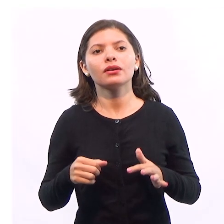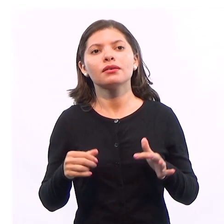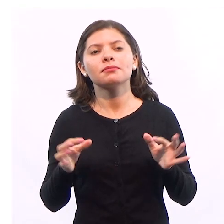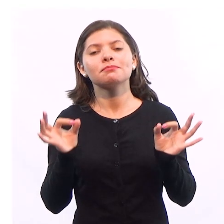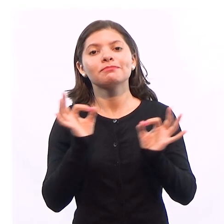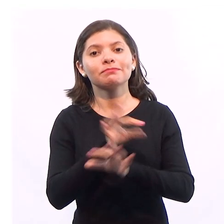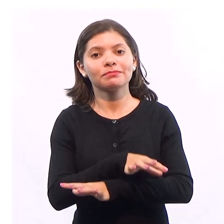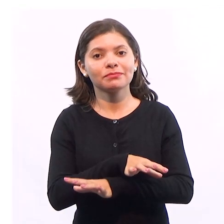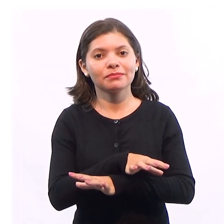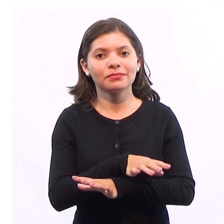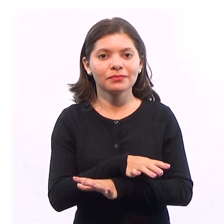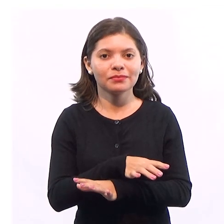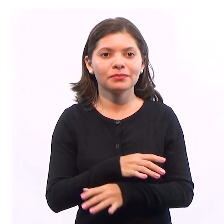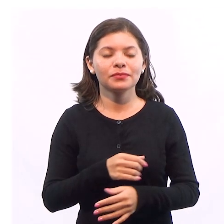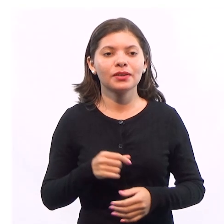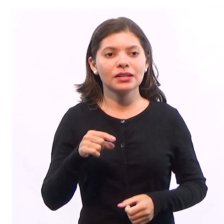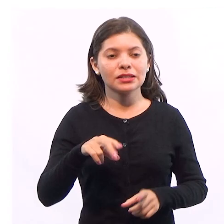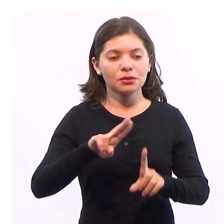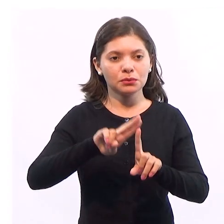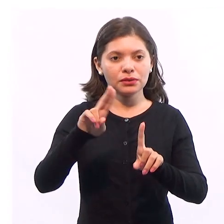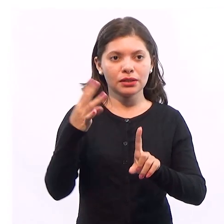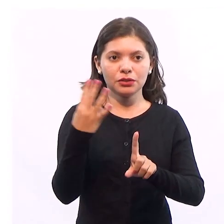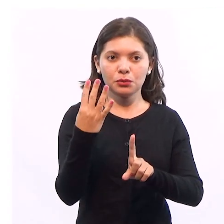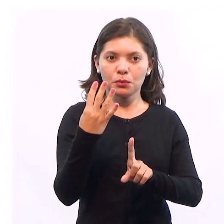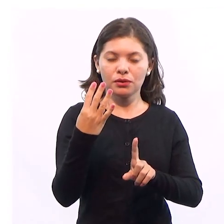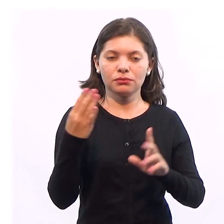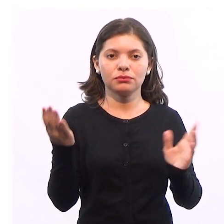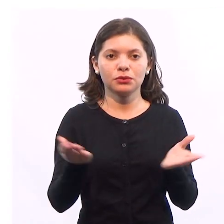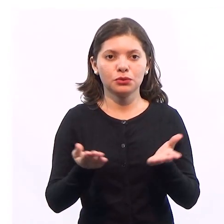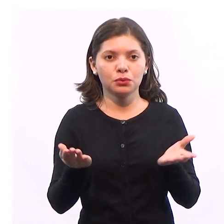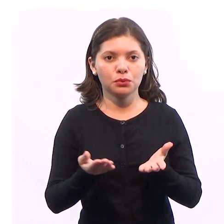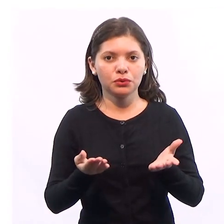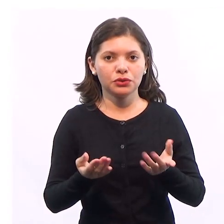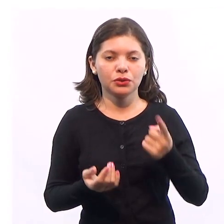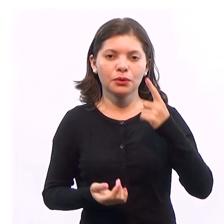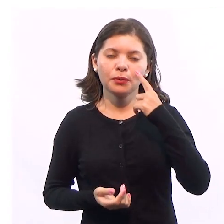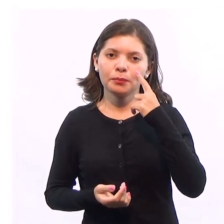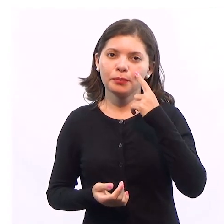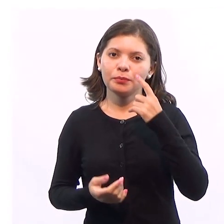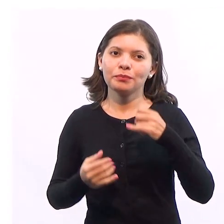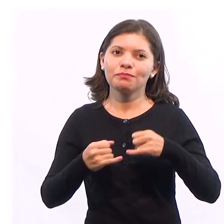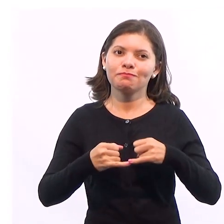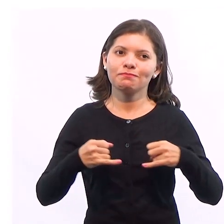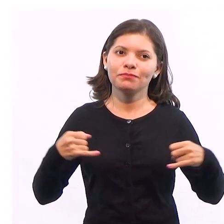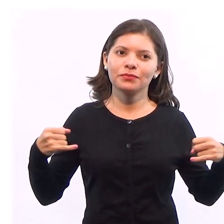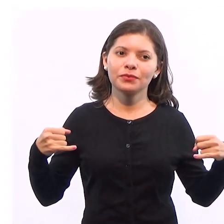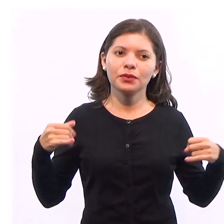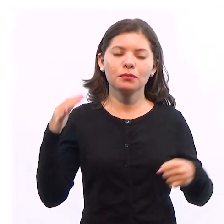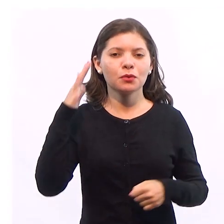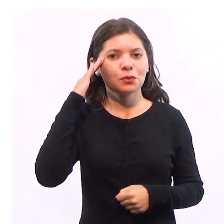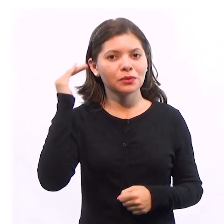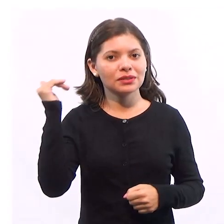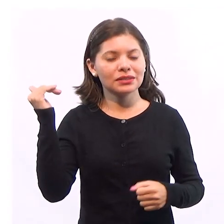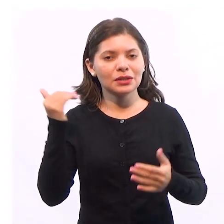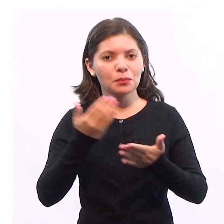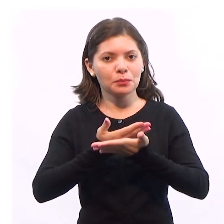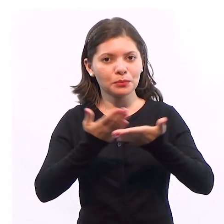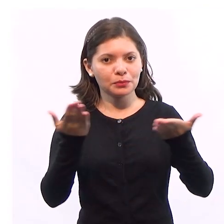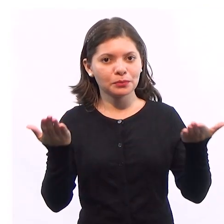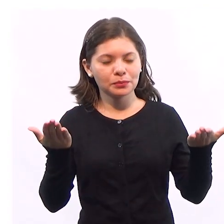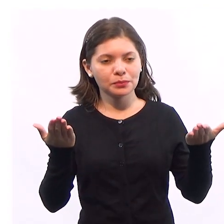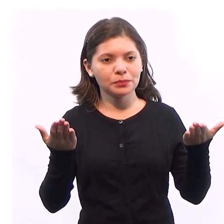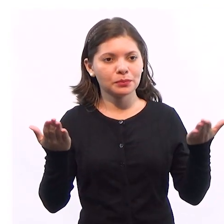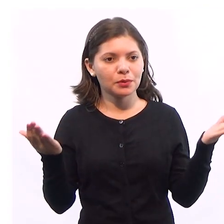finalizar a nossa unidade 4 de hoje, trago aqui a nossa linha do tempo, já conhecida por você, e